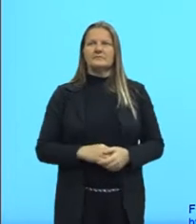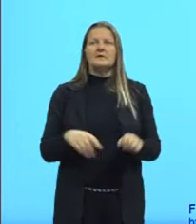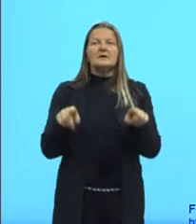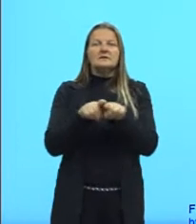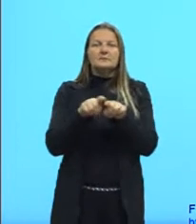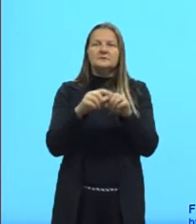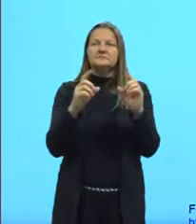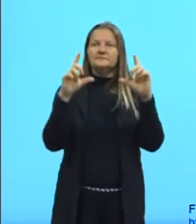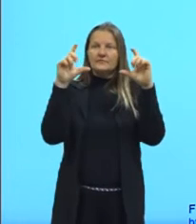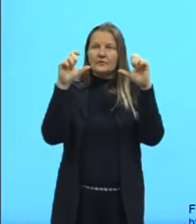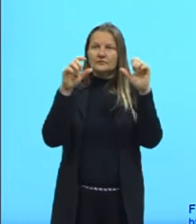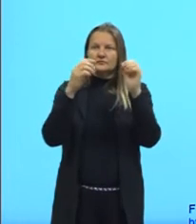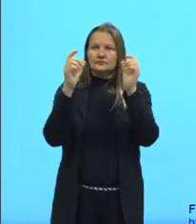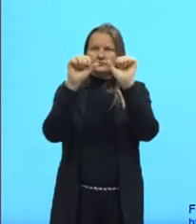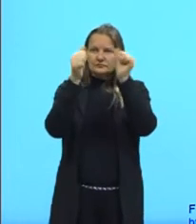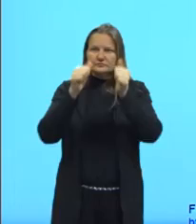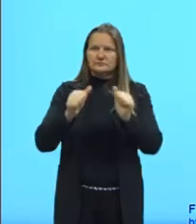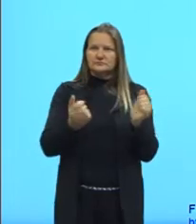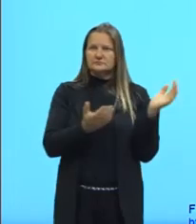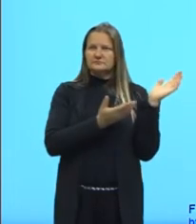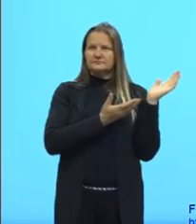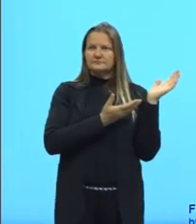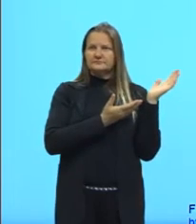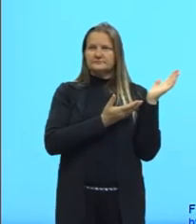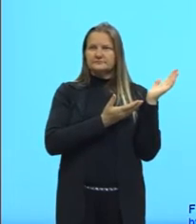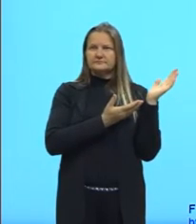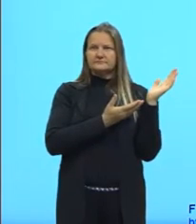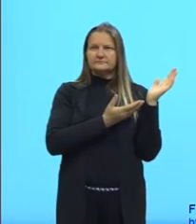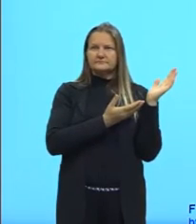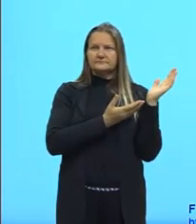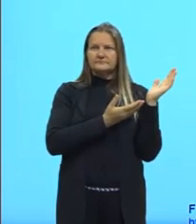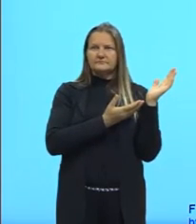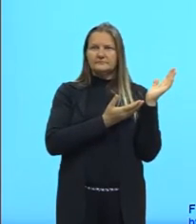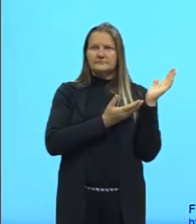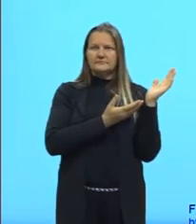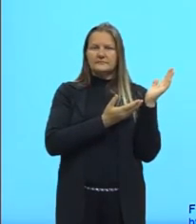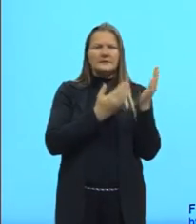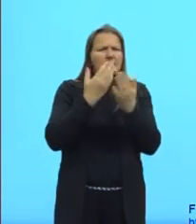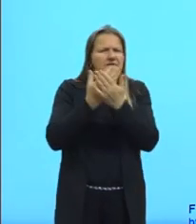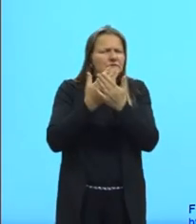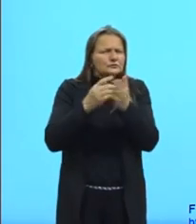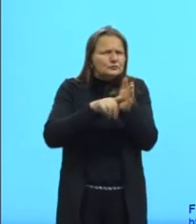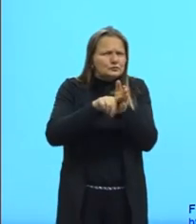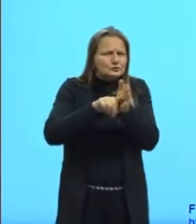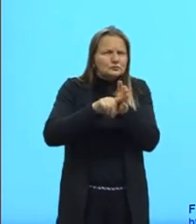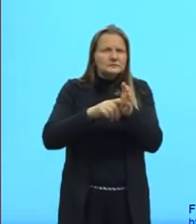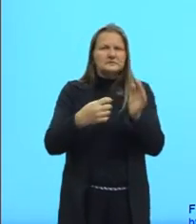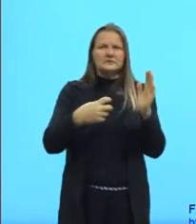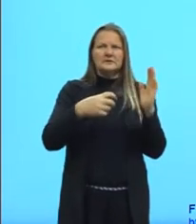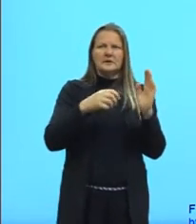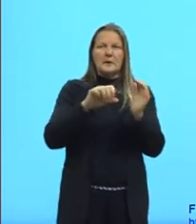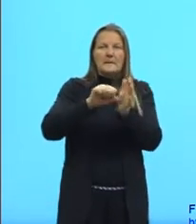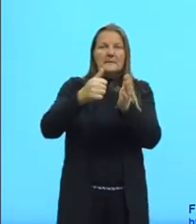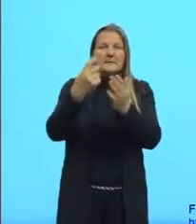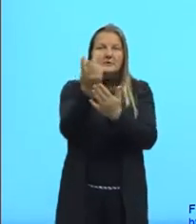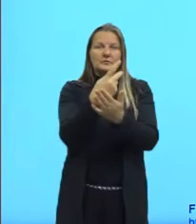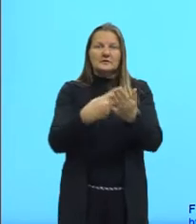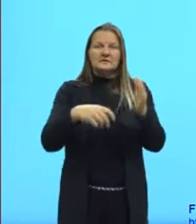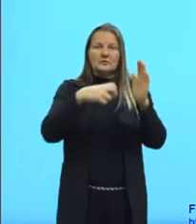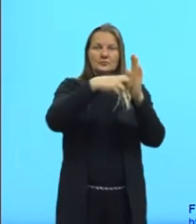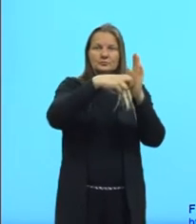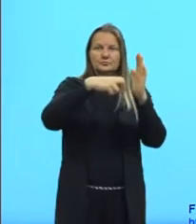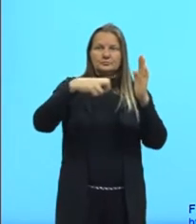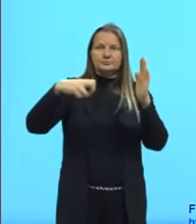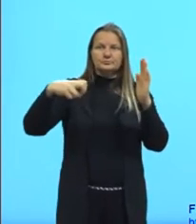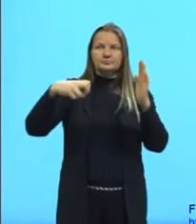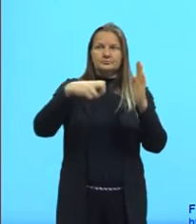aqui ó quando a gente viu o que que a gente tem aqui nesse primeiro desenho um ponto de equilíbrio